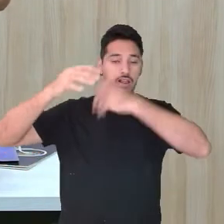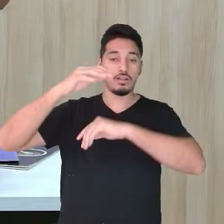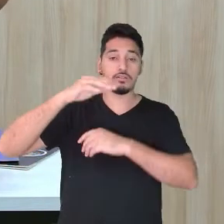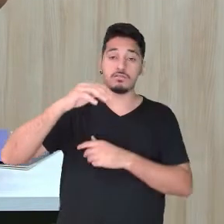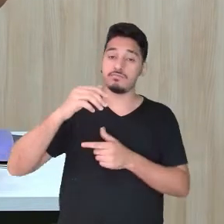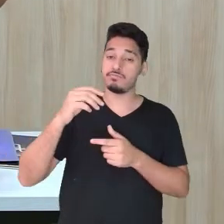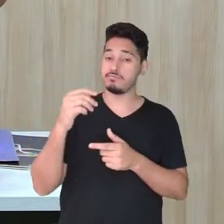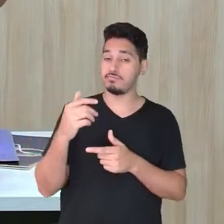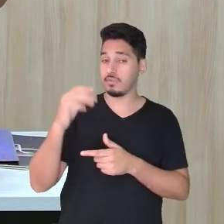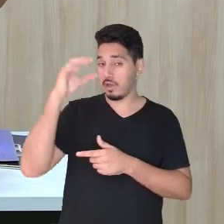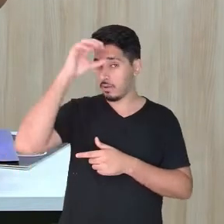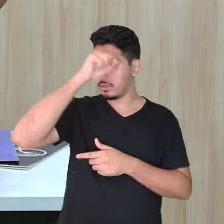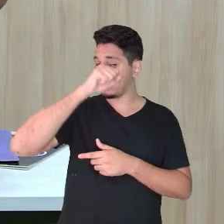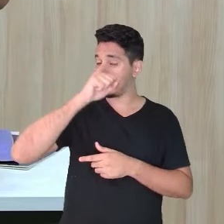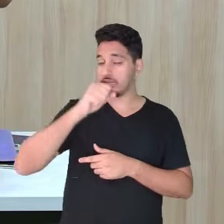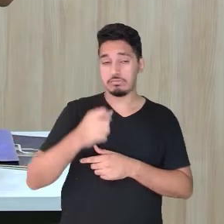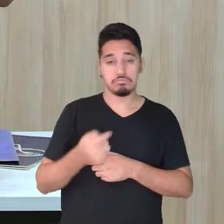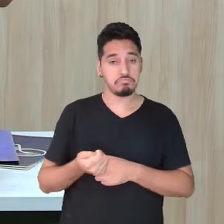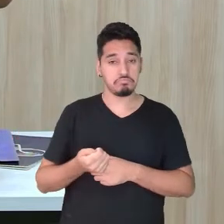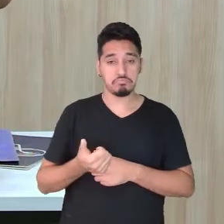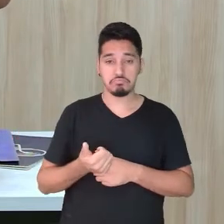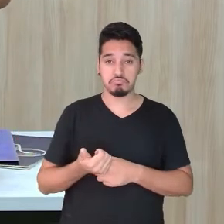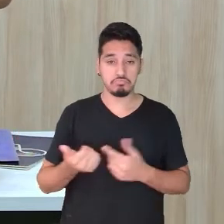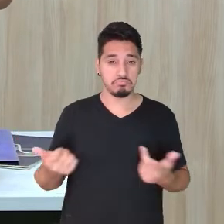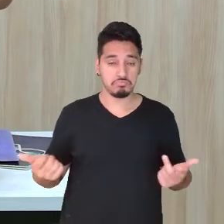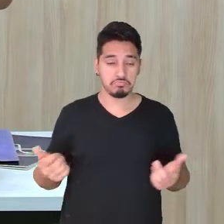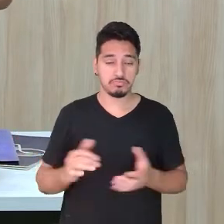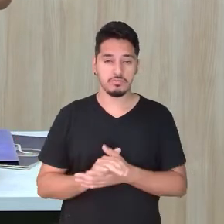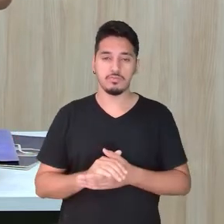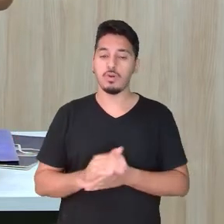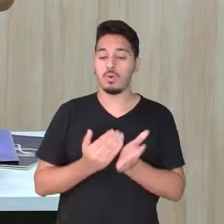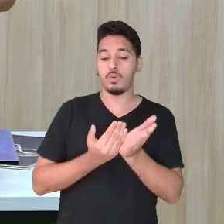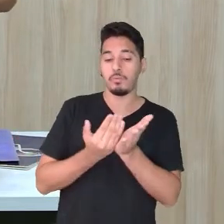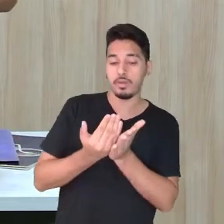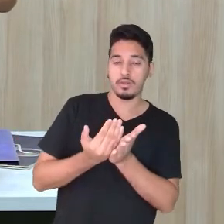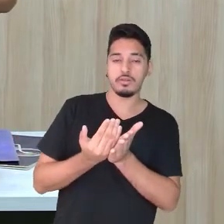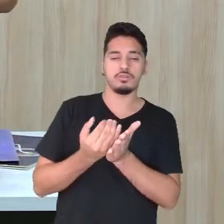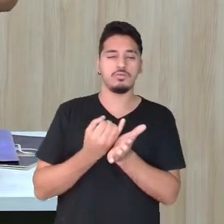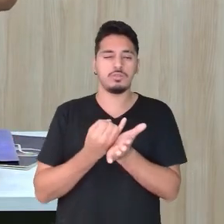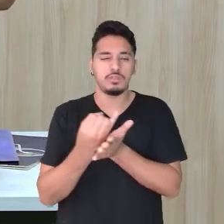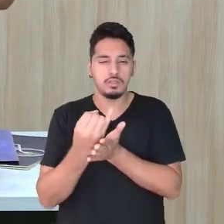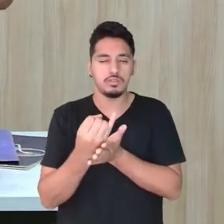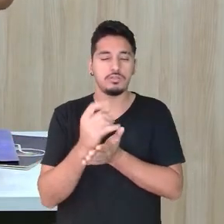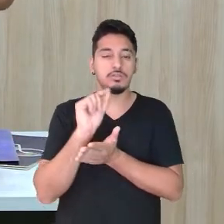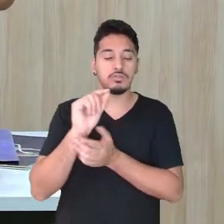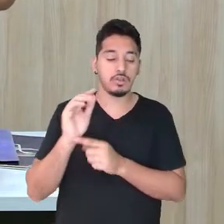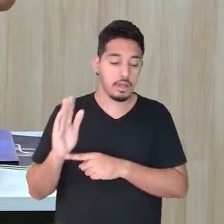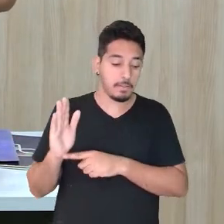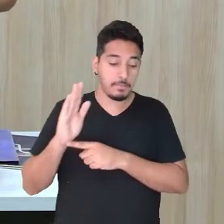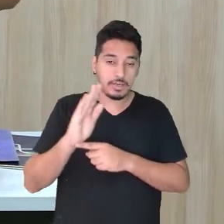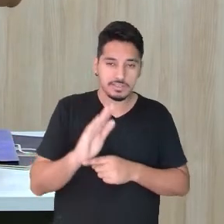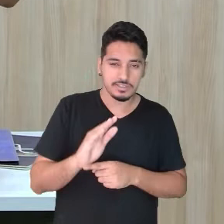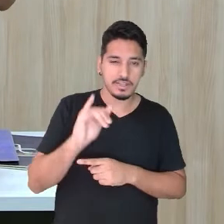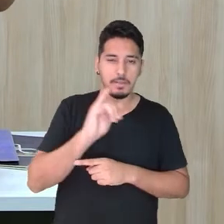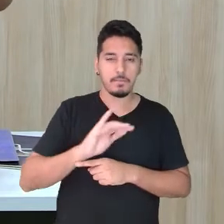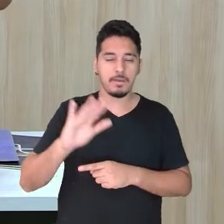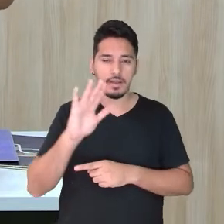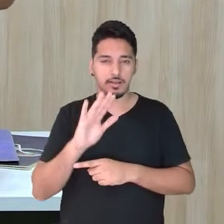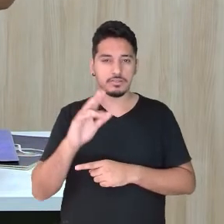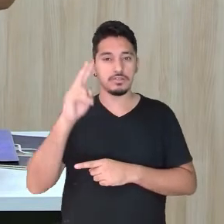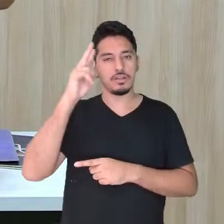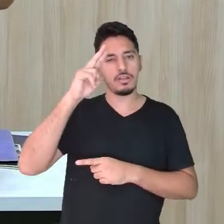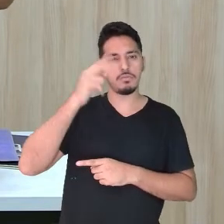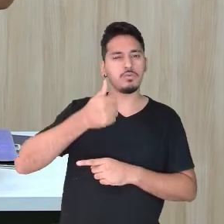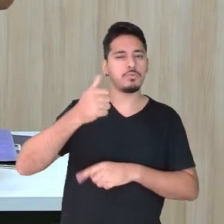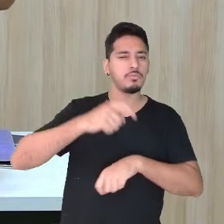aprendizagem. Então é importante que o começo, o início, ela seja apresentada. Lembra lá no nosso